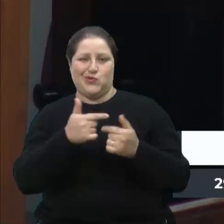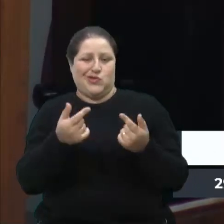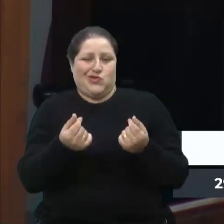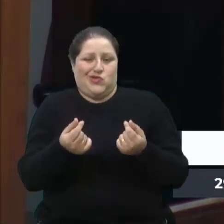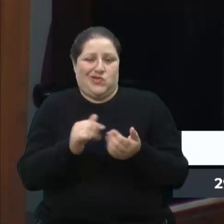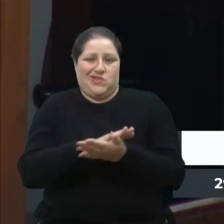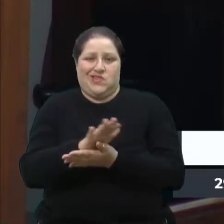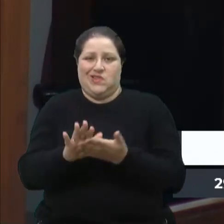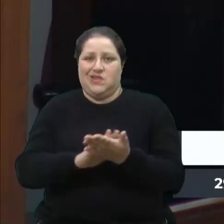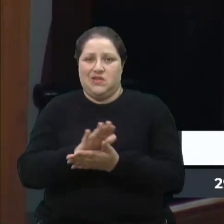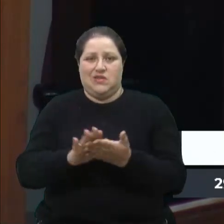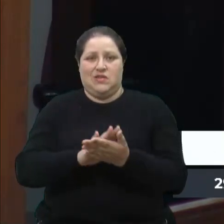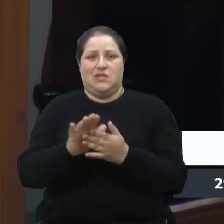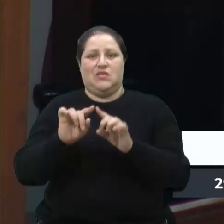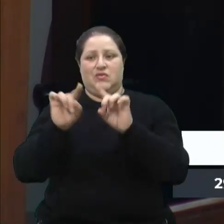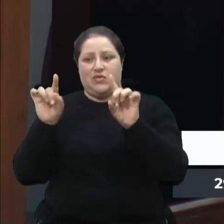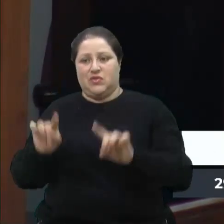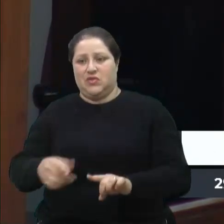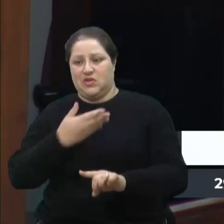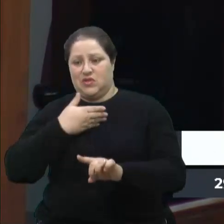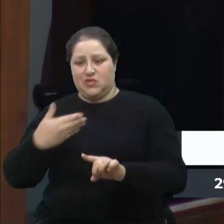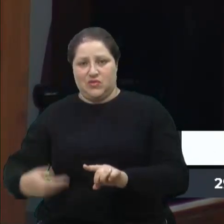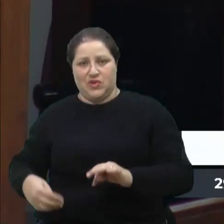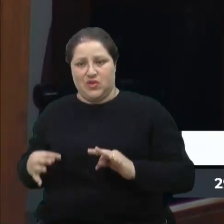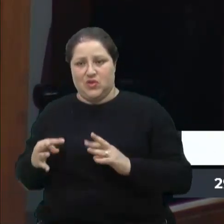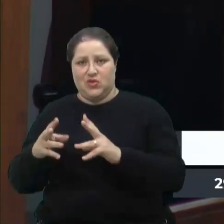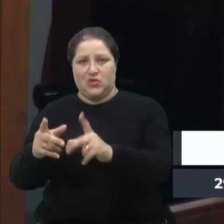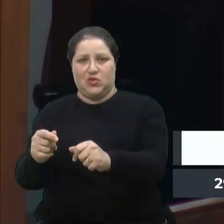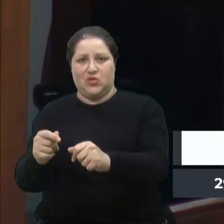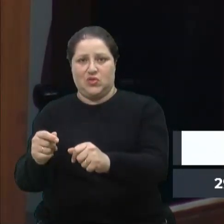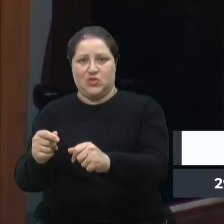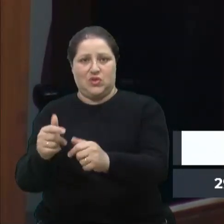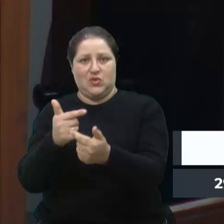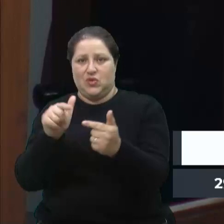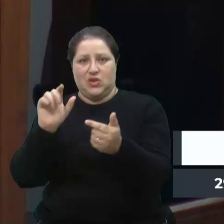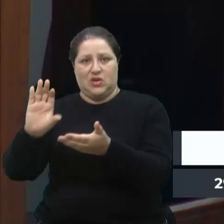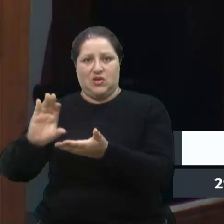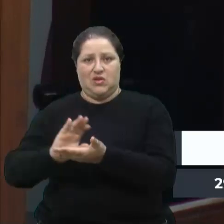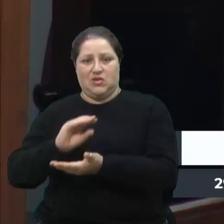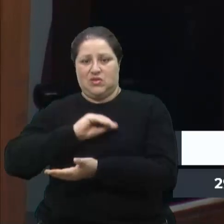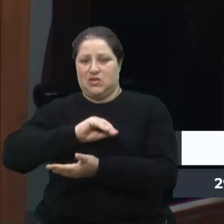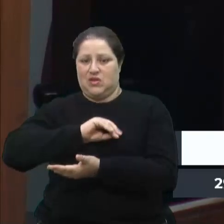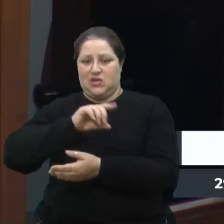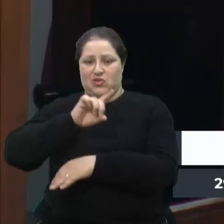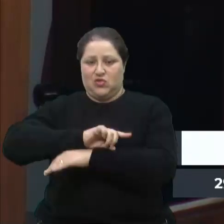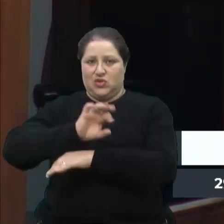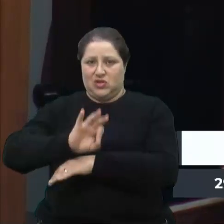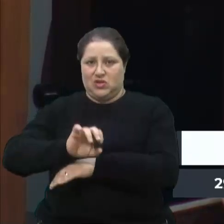para nada. E o funcionalismo público inteiro não recebia os salários em dia.